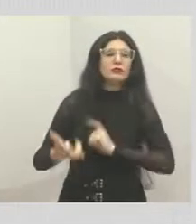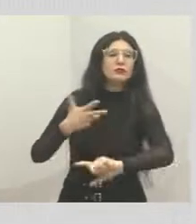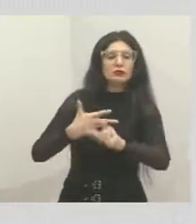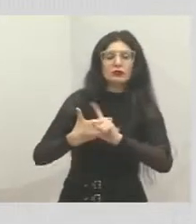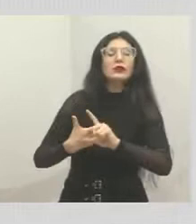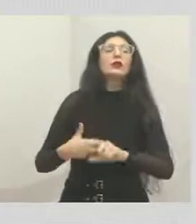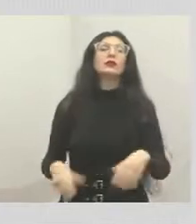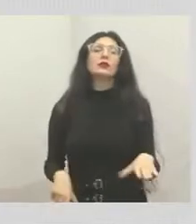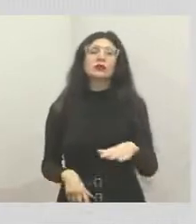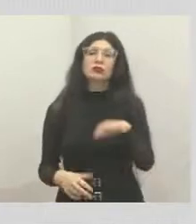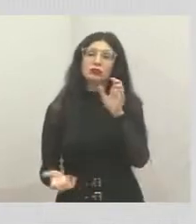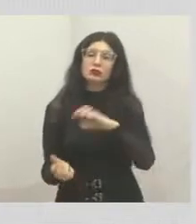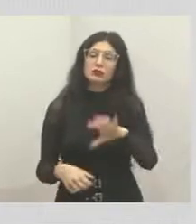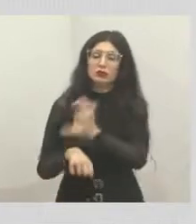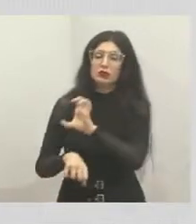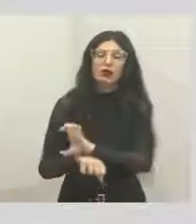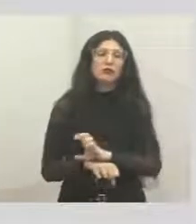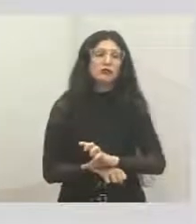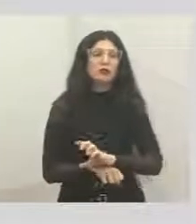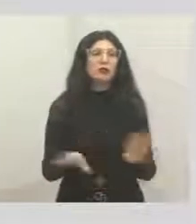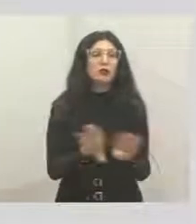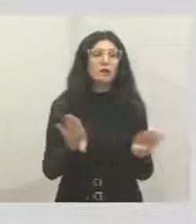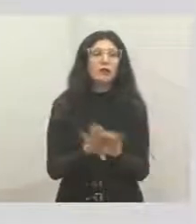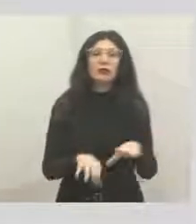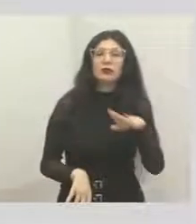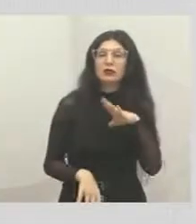estaduais e municipais.